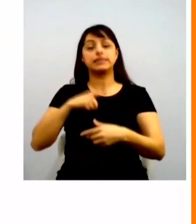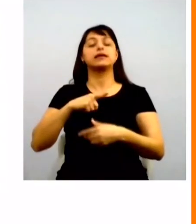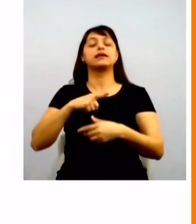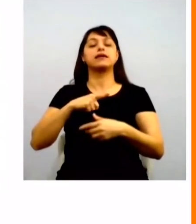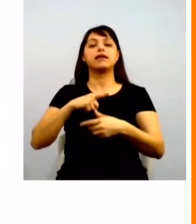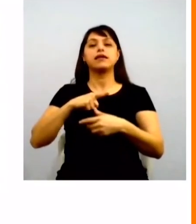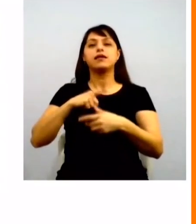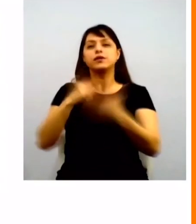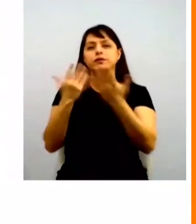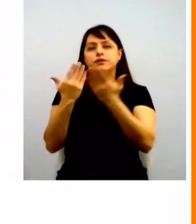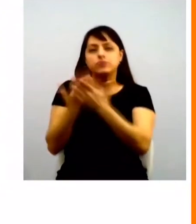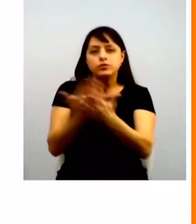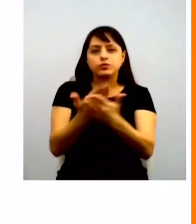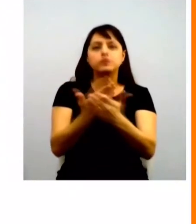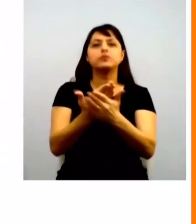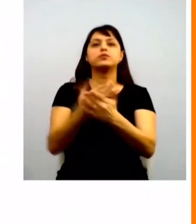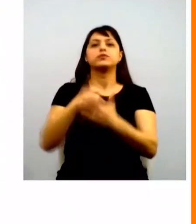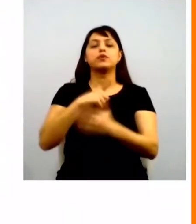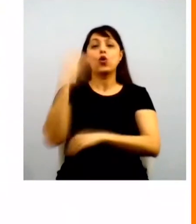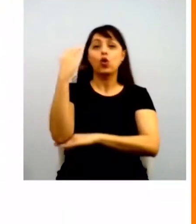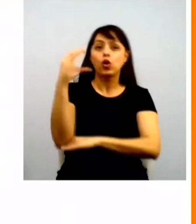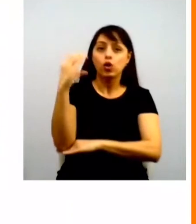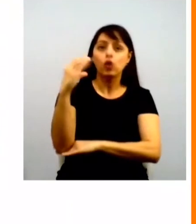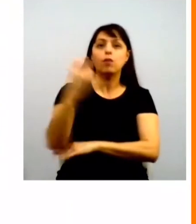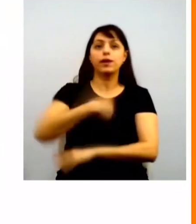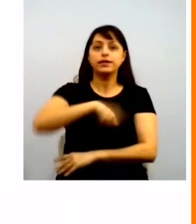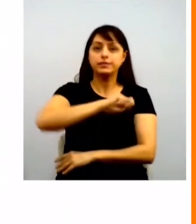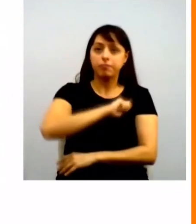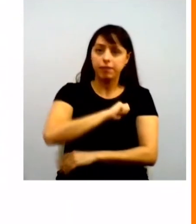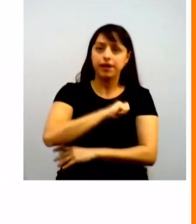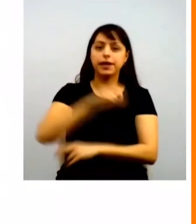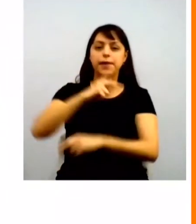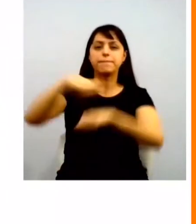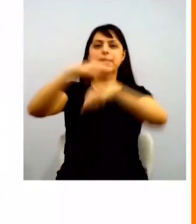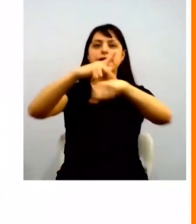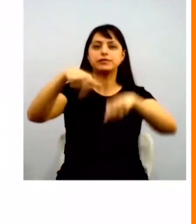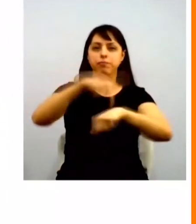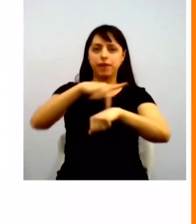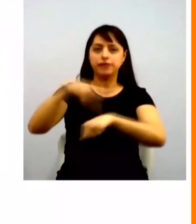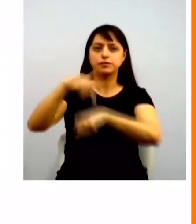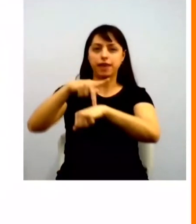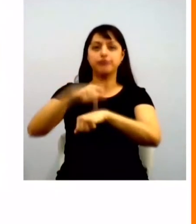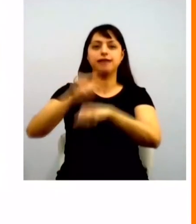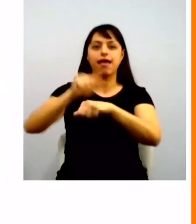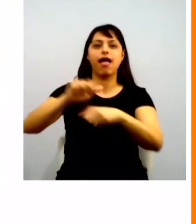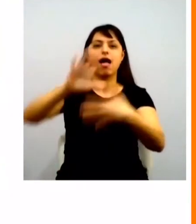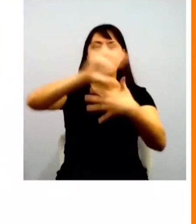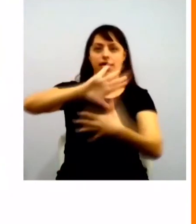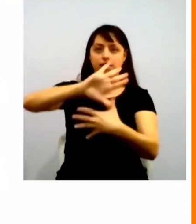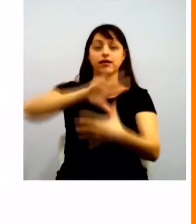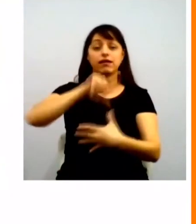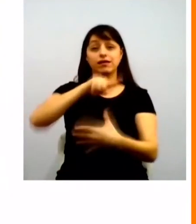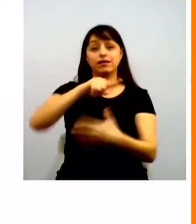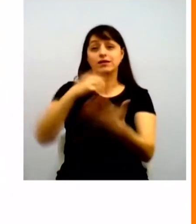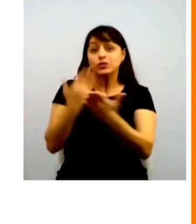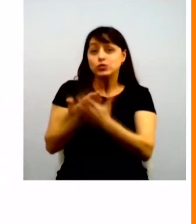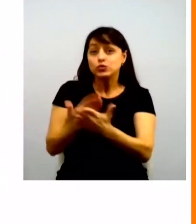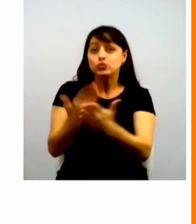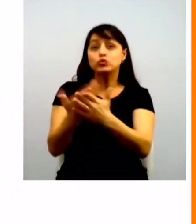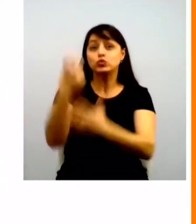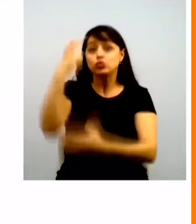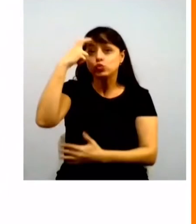países, chegamos a perfilar o que é conhecido ou definido como